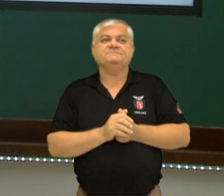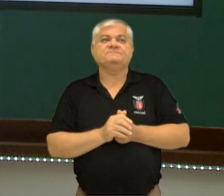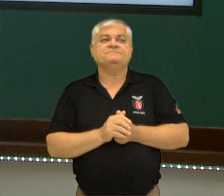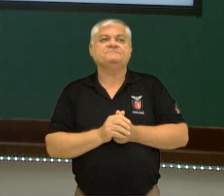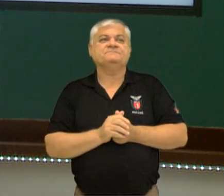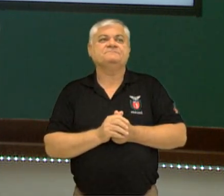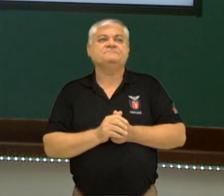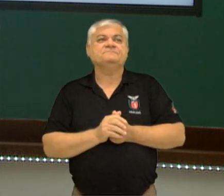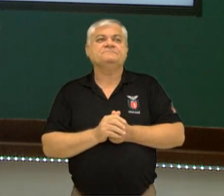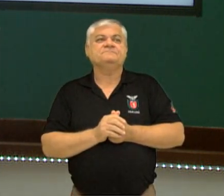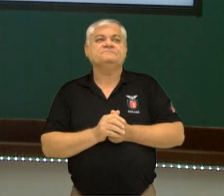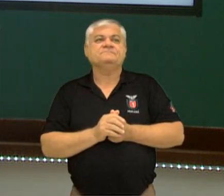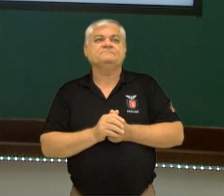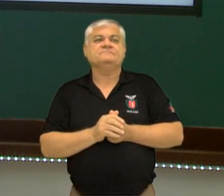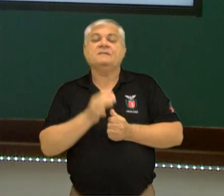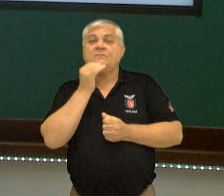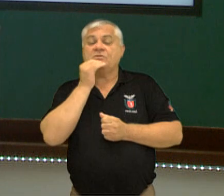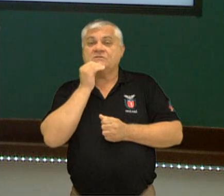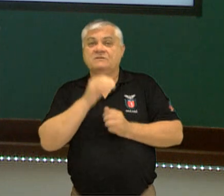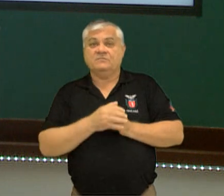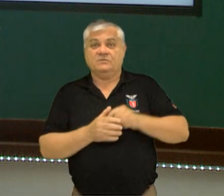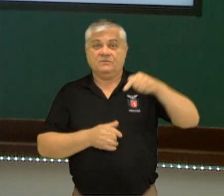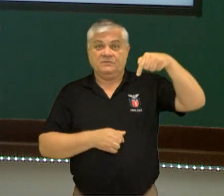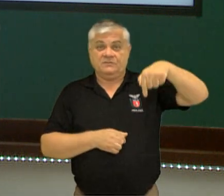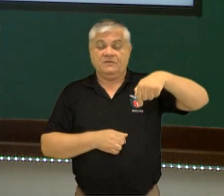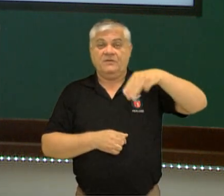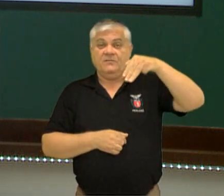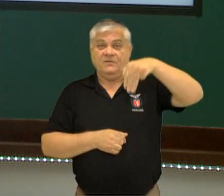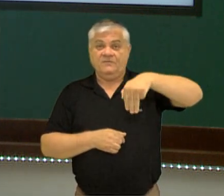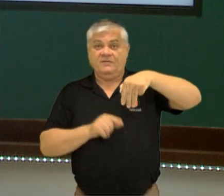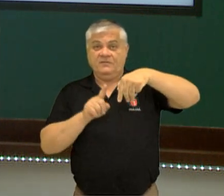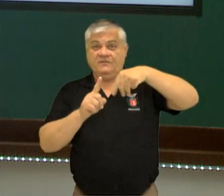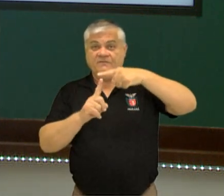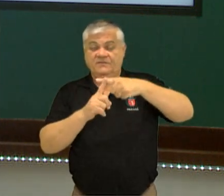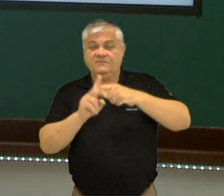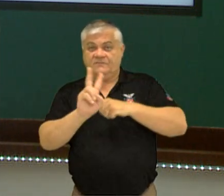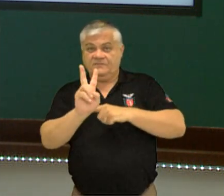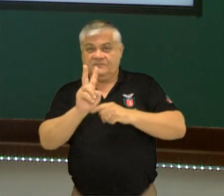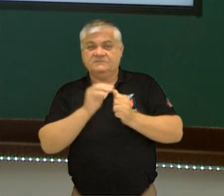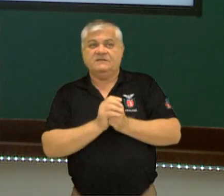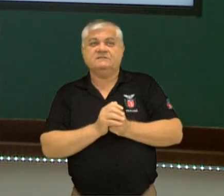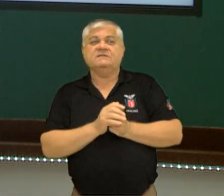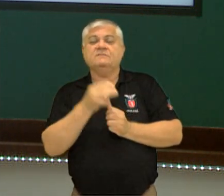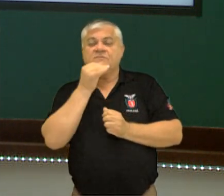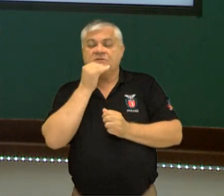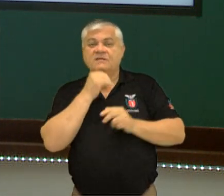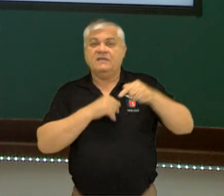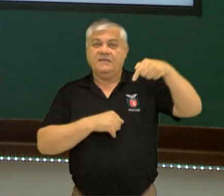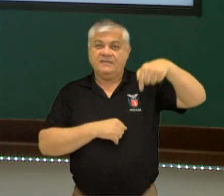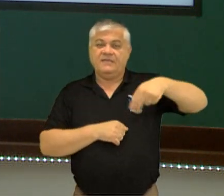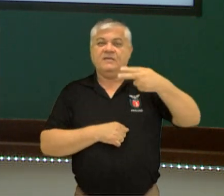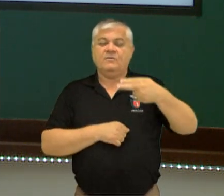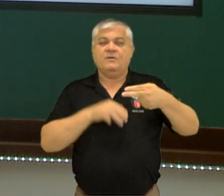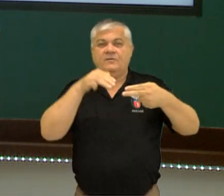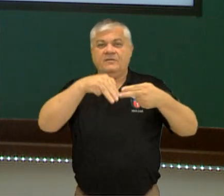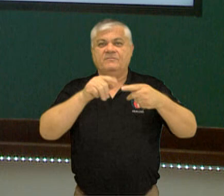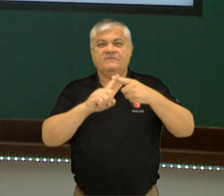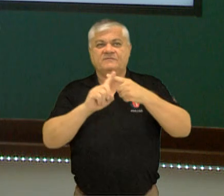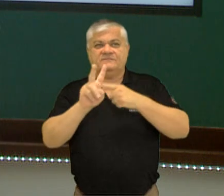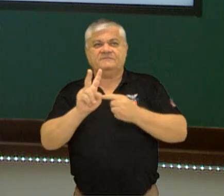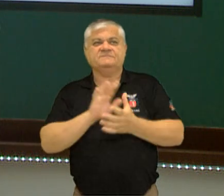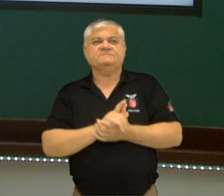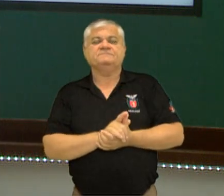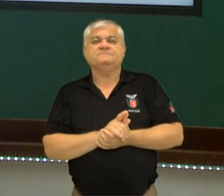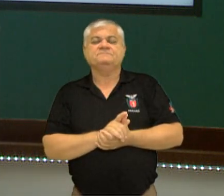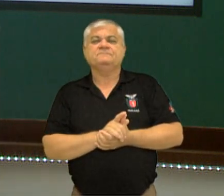Beleza. E, através dessa velocidade, nós podemos associar a quantidade de movimento, ou seja, Q igual M vezes V.